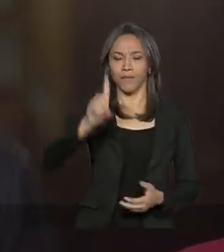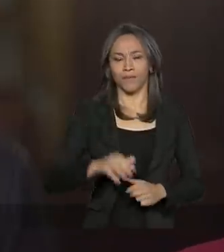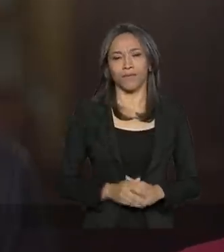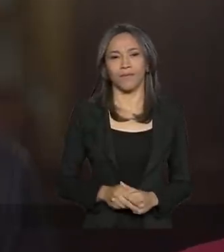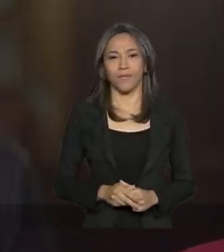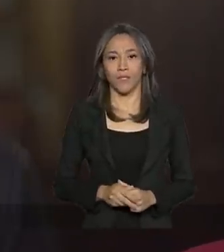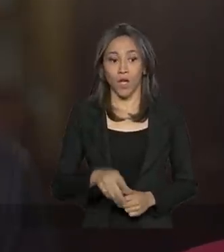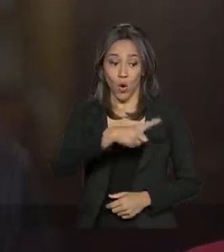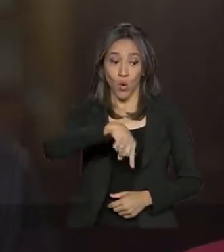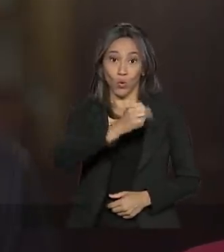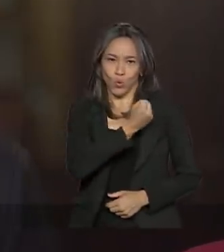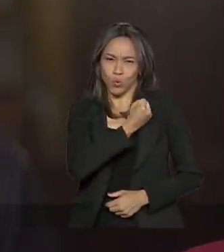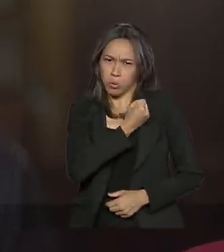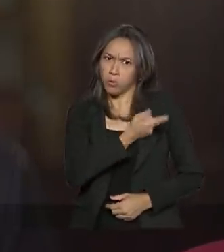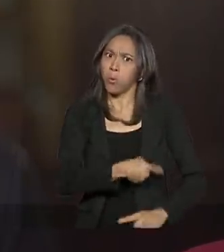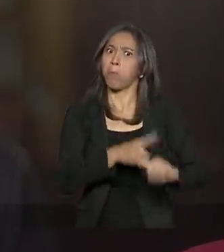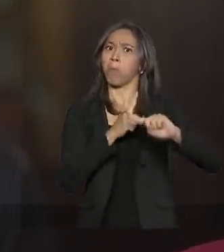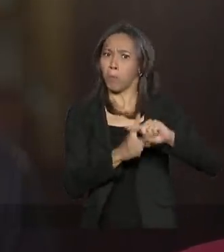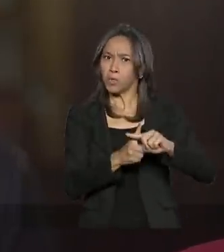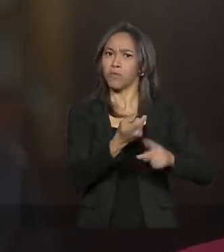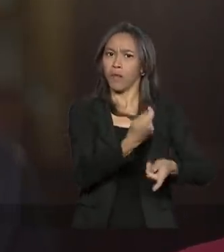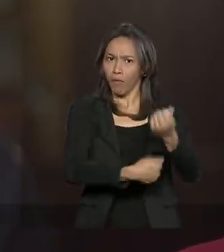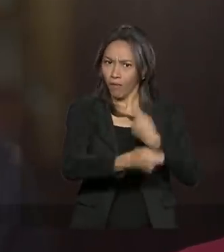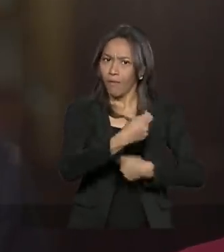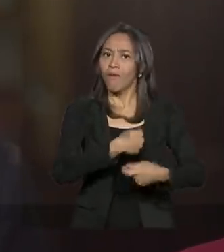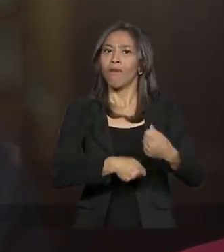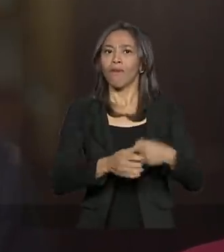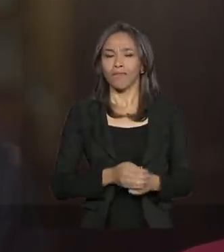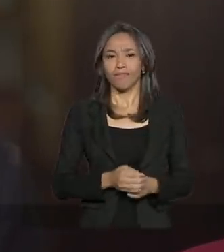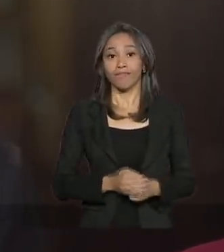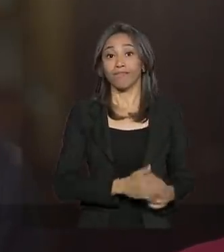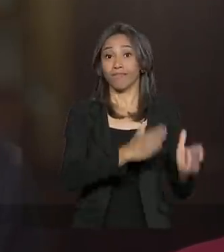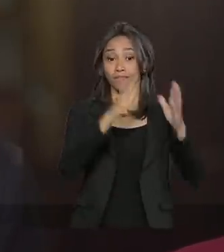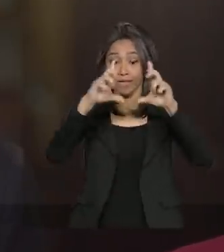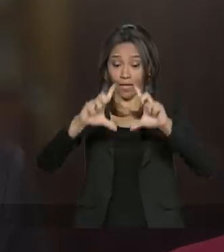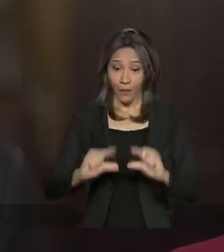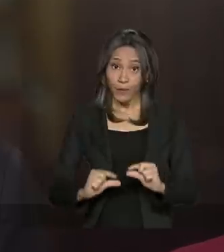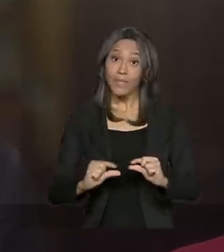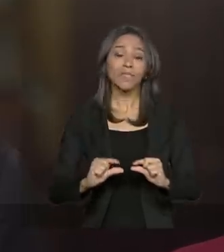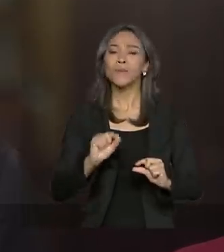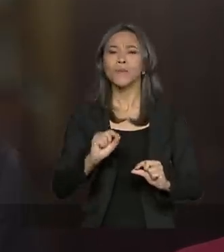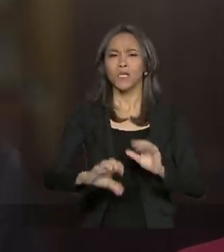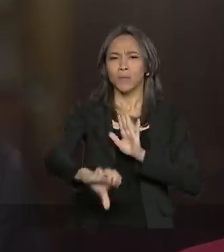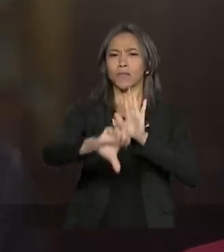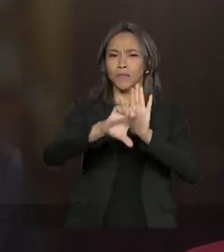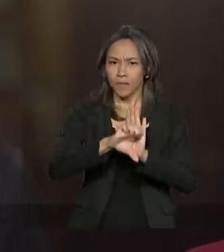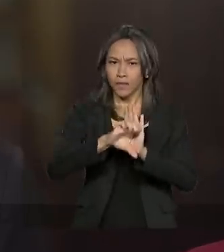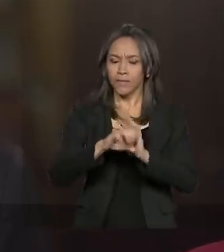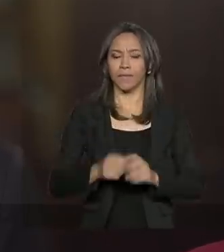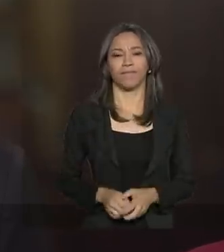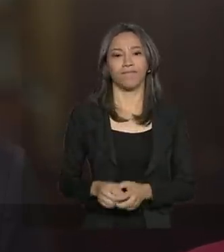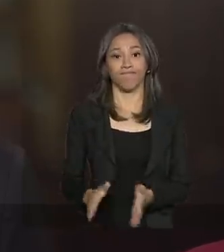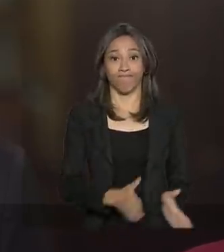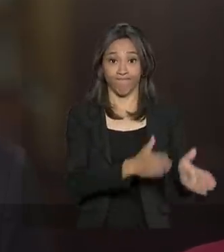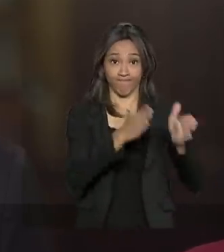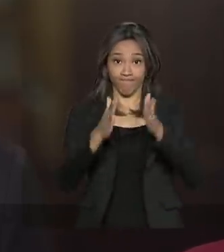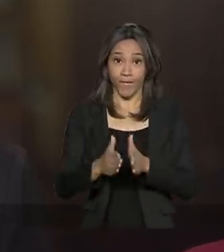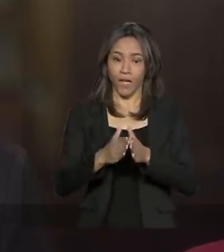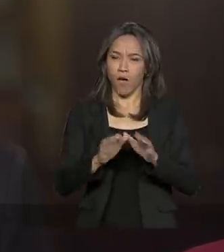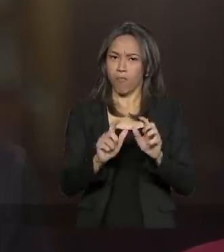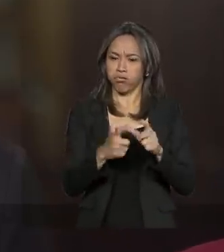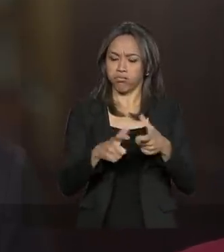os números positivos da economia a queda dos índices de criminalidade o